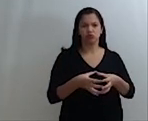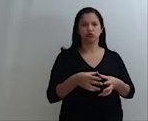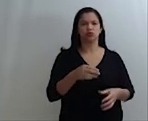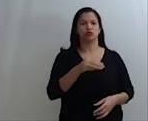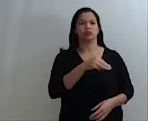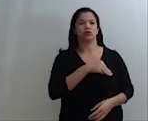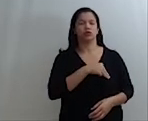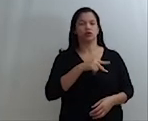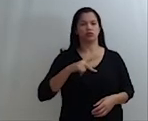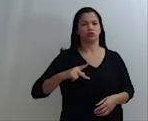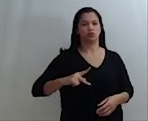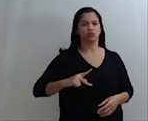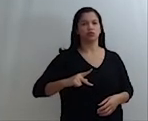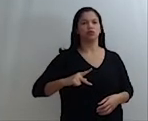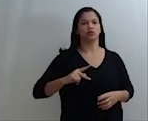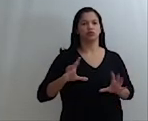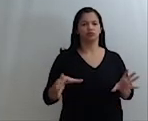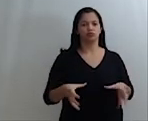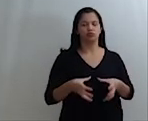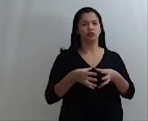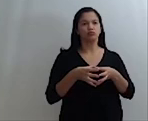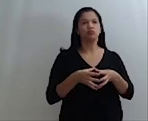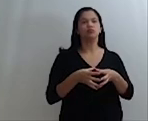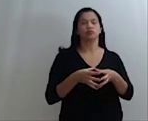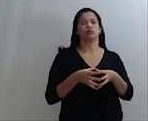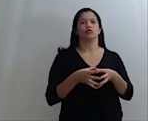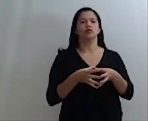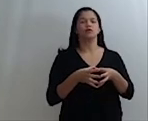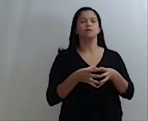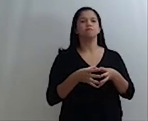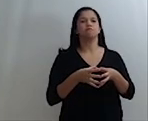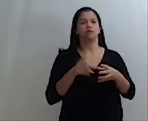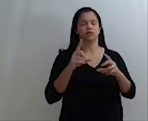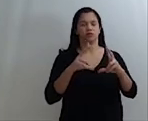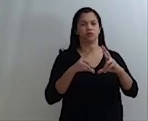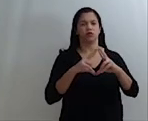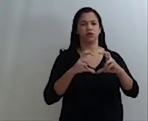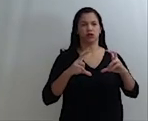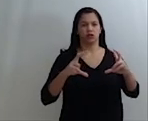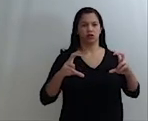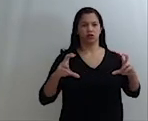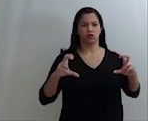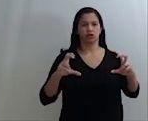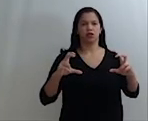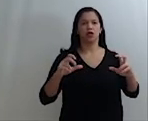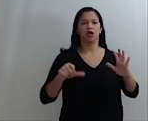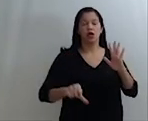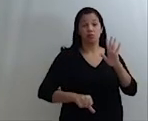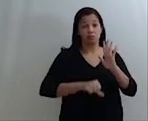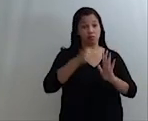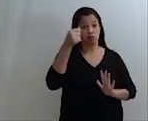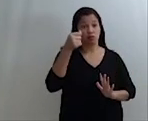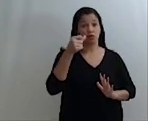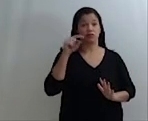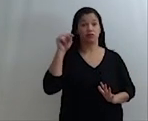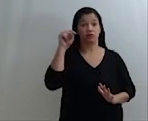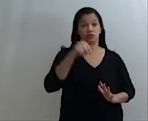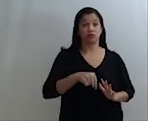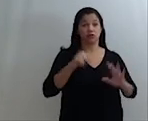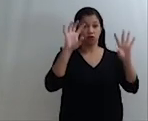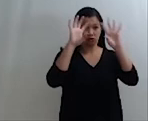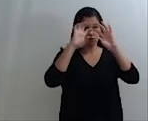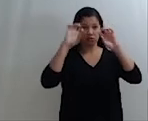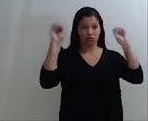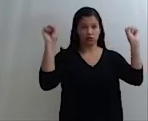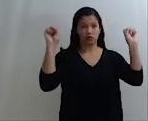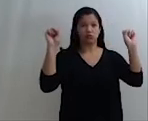vida a Defensoria Pública do Estado de Santa Catarina essa é a primeira vez que vemos ao Superior Tribunal de Justiça fazer a sustentação oral ainda que